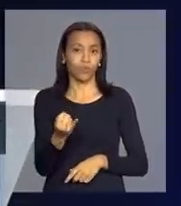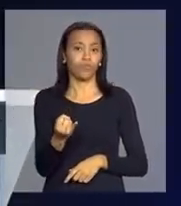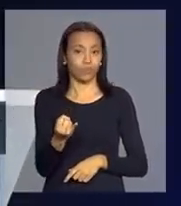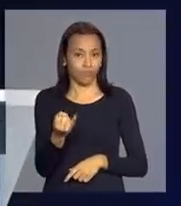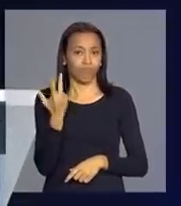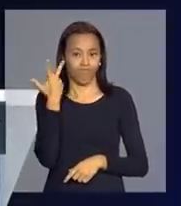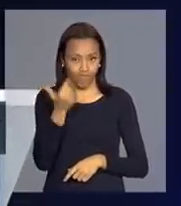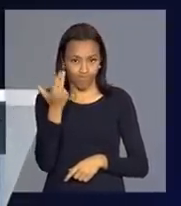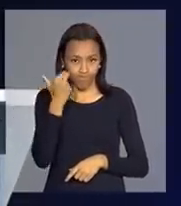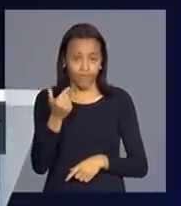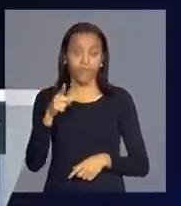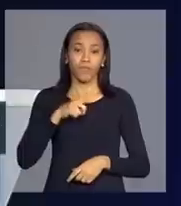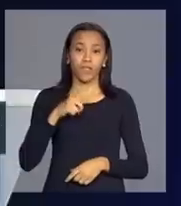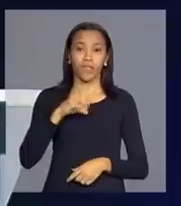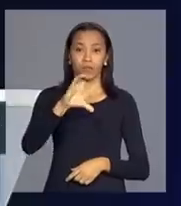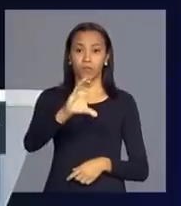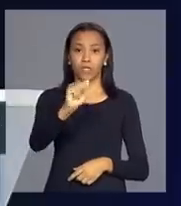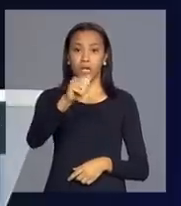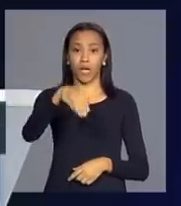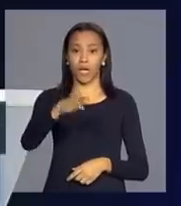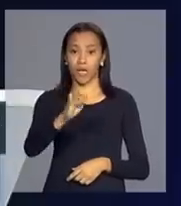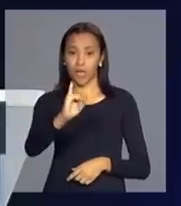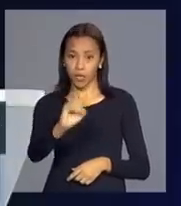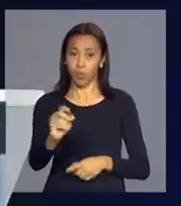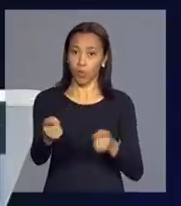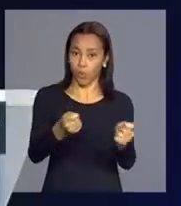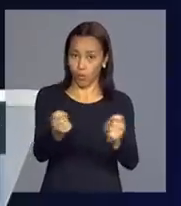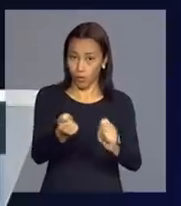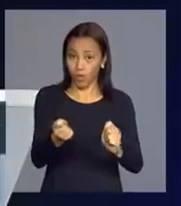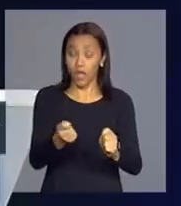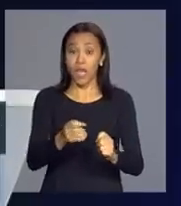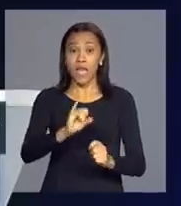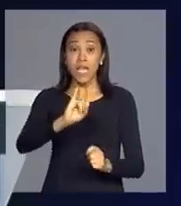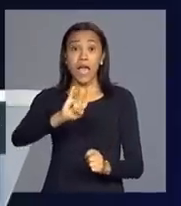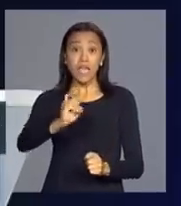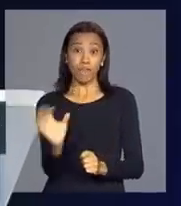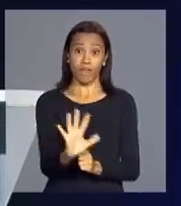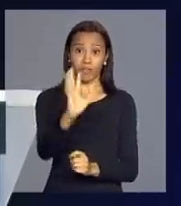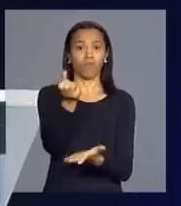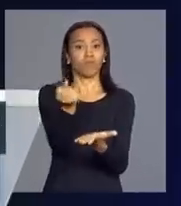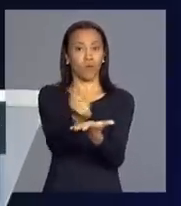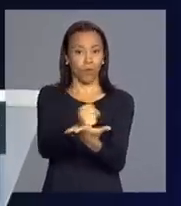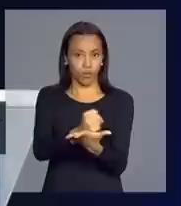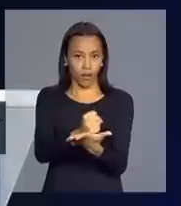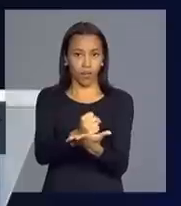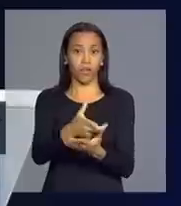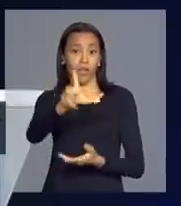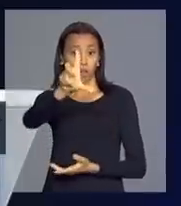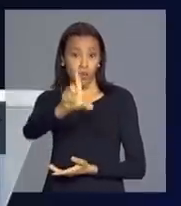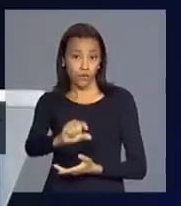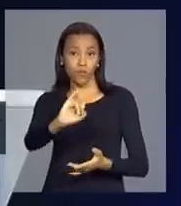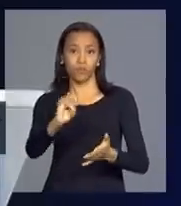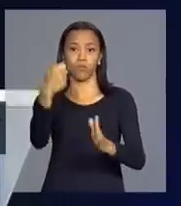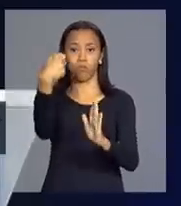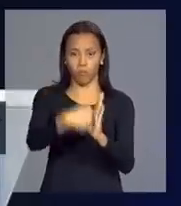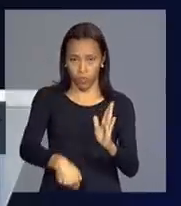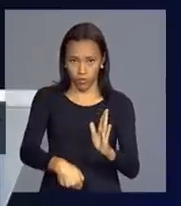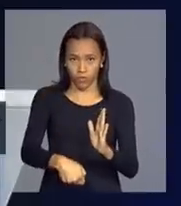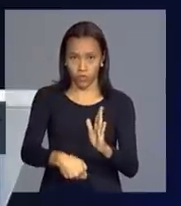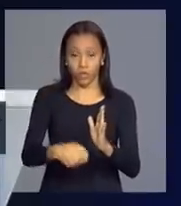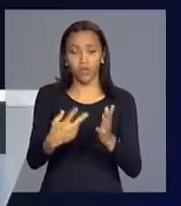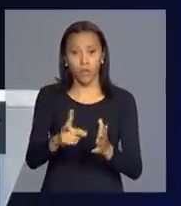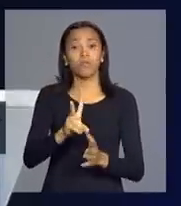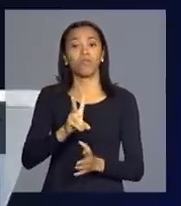civilizados, temos câmbio equilibrado, inflação sob controle, reduzimos tributos e